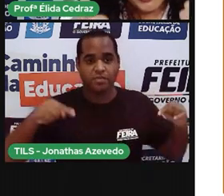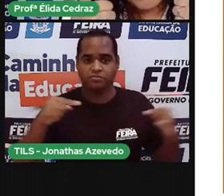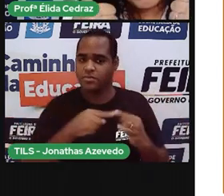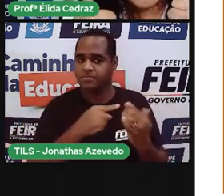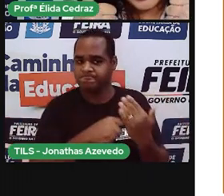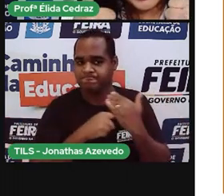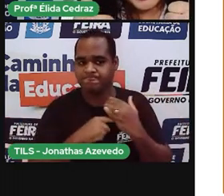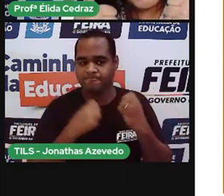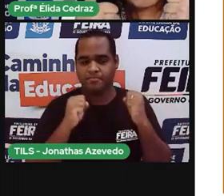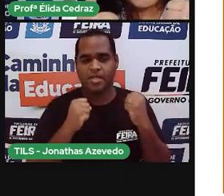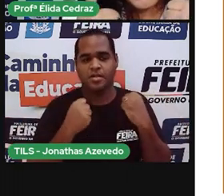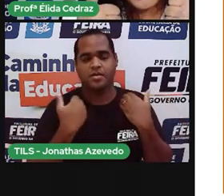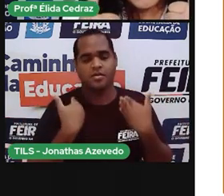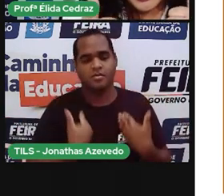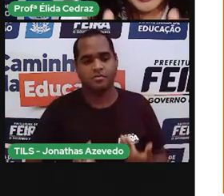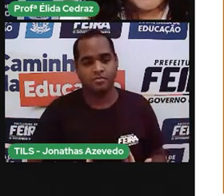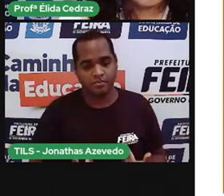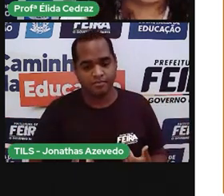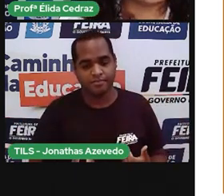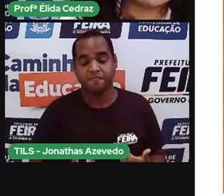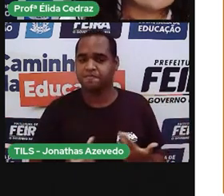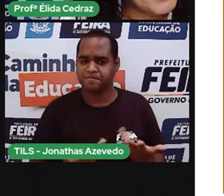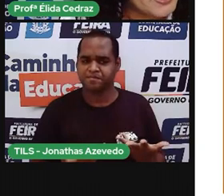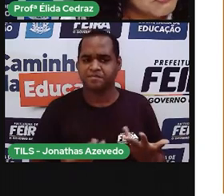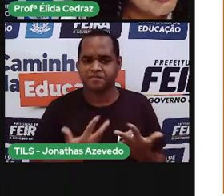corpo a funcionar